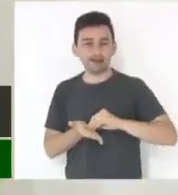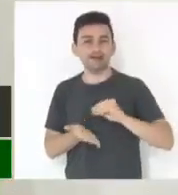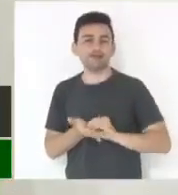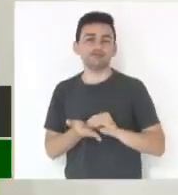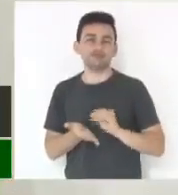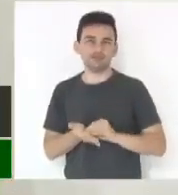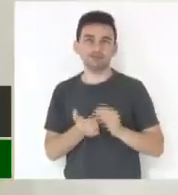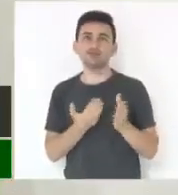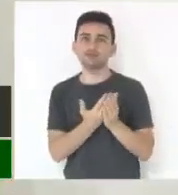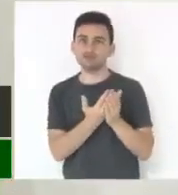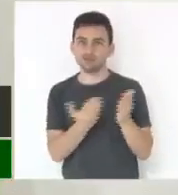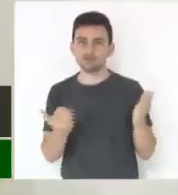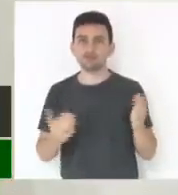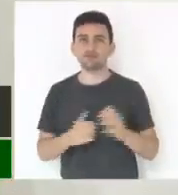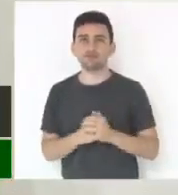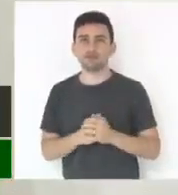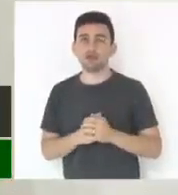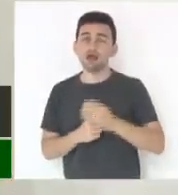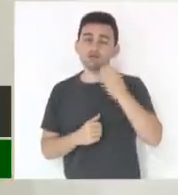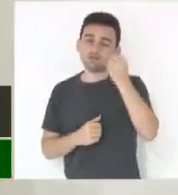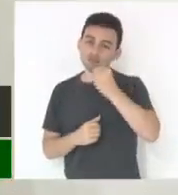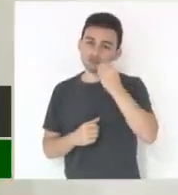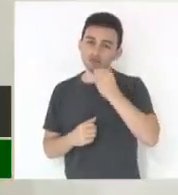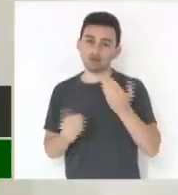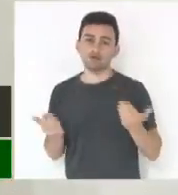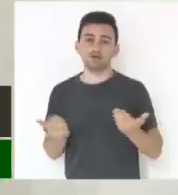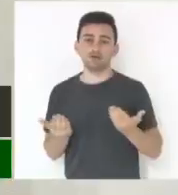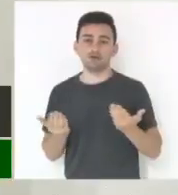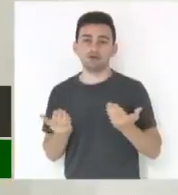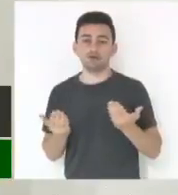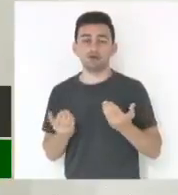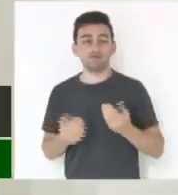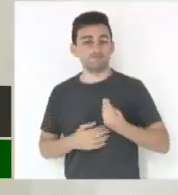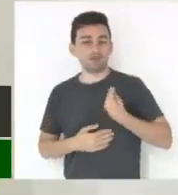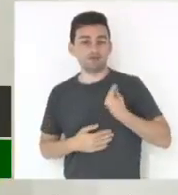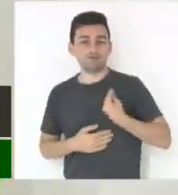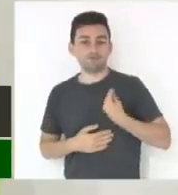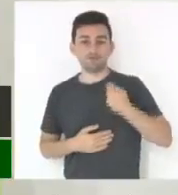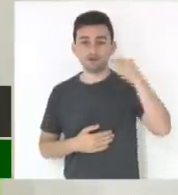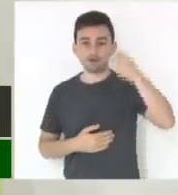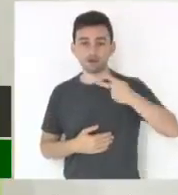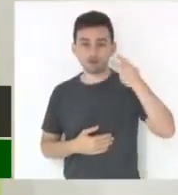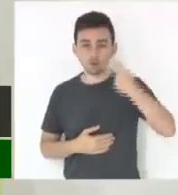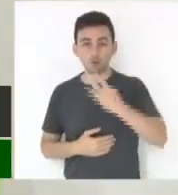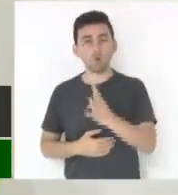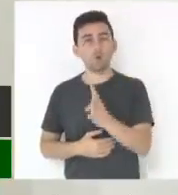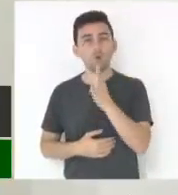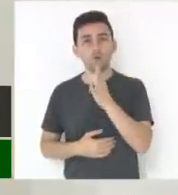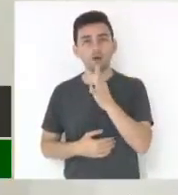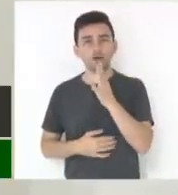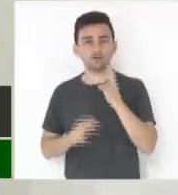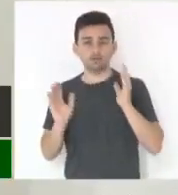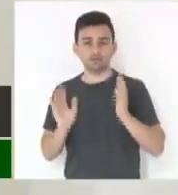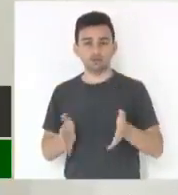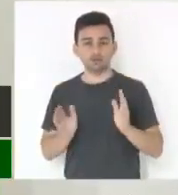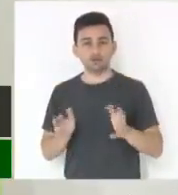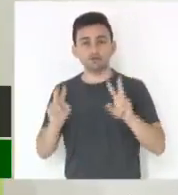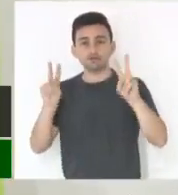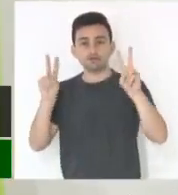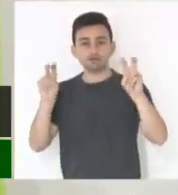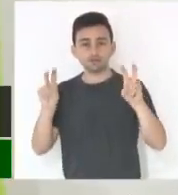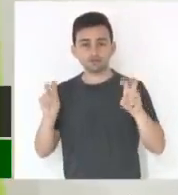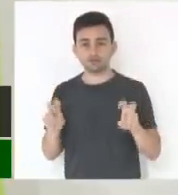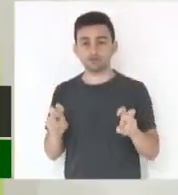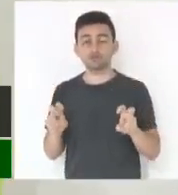desejar. Então, aproveitando aqui a presença dos vereadores que conhecem a questão de todo